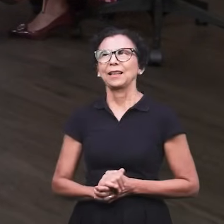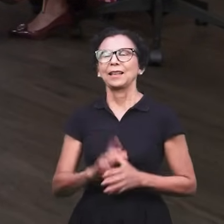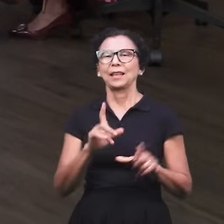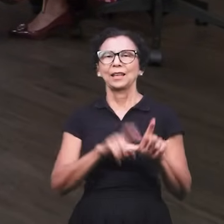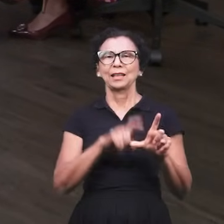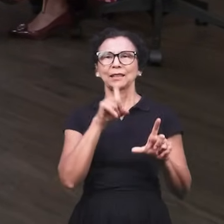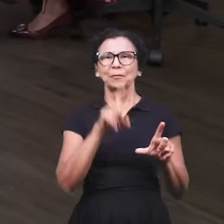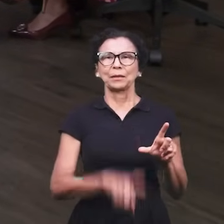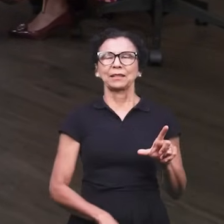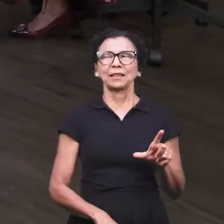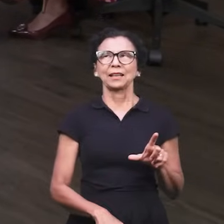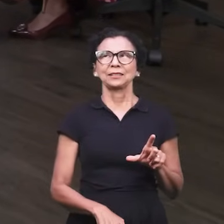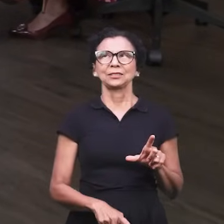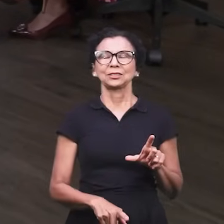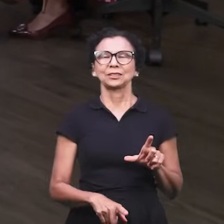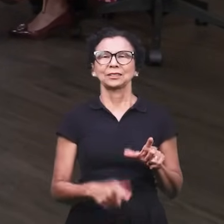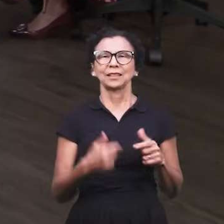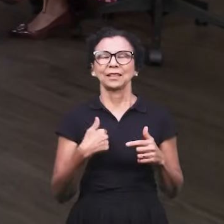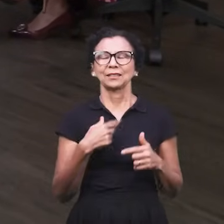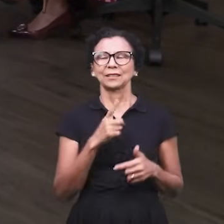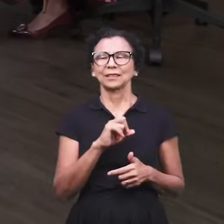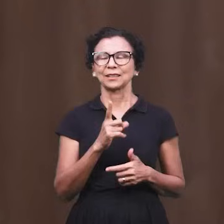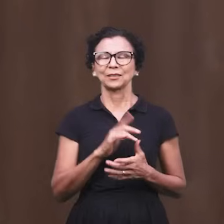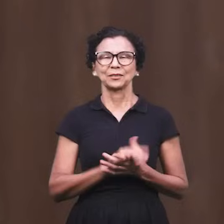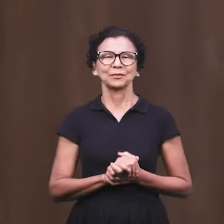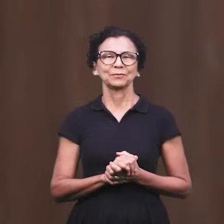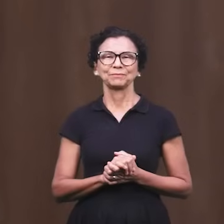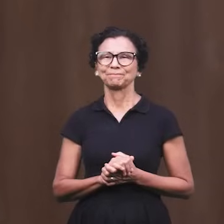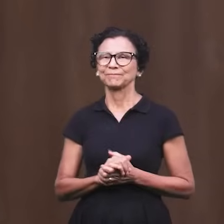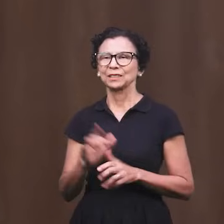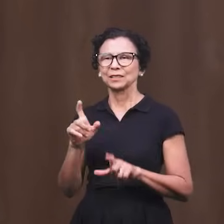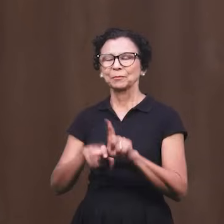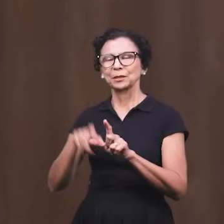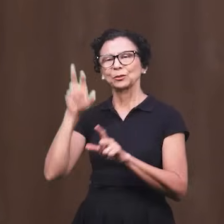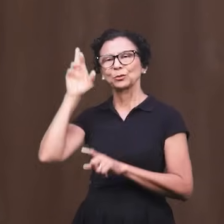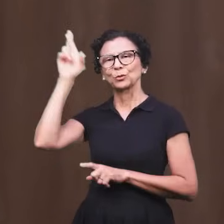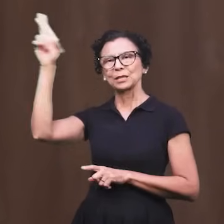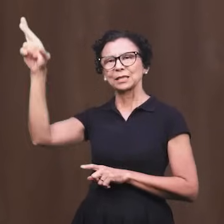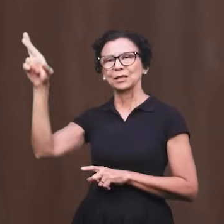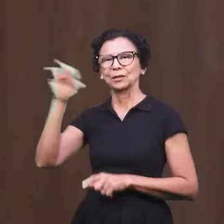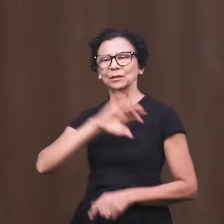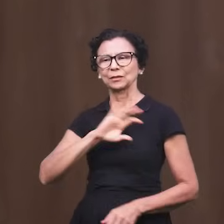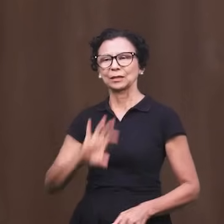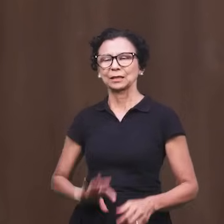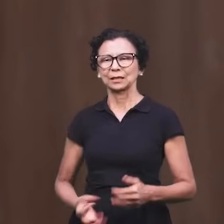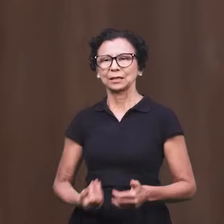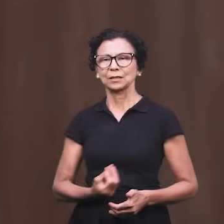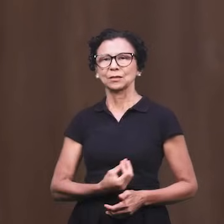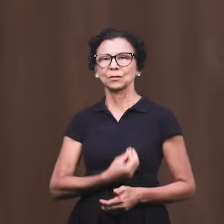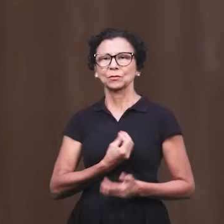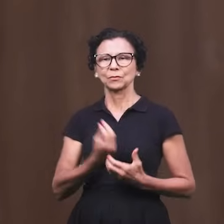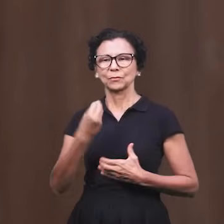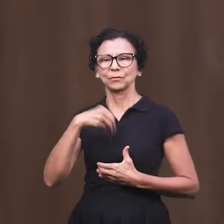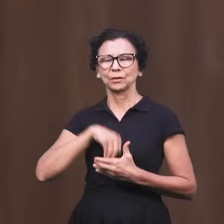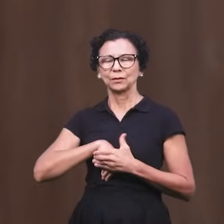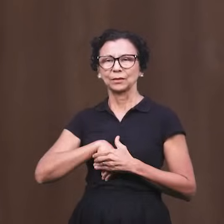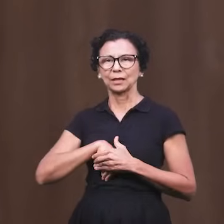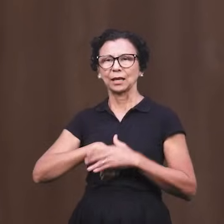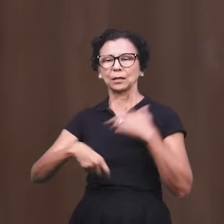Cristo vive em mim. Amém. E aí nós estamos falando dessa vontade, né, de